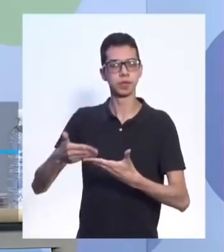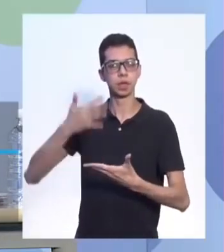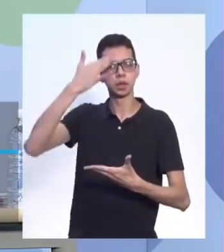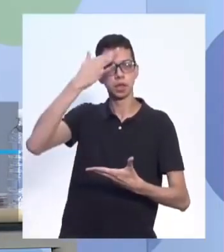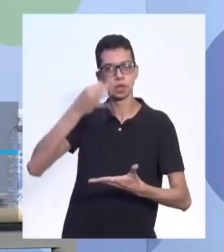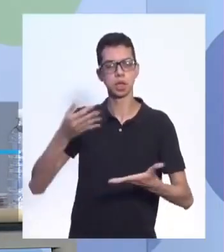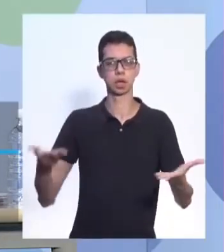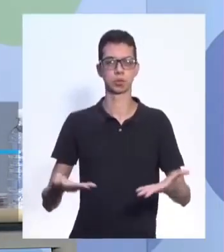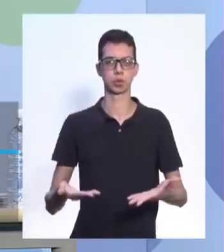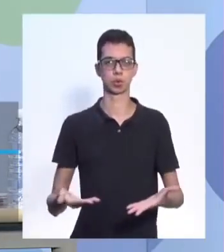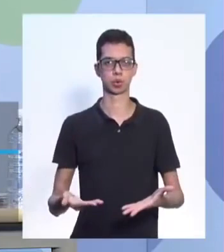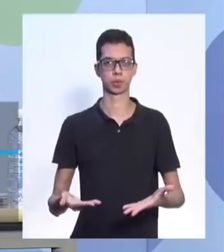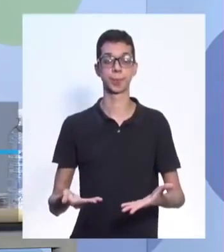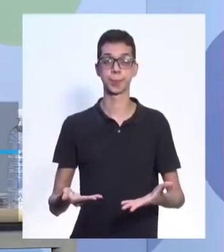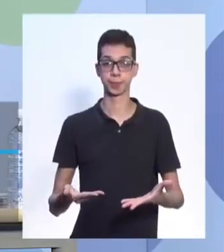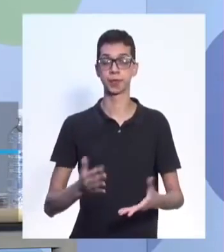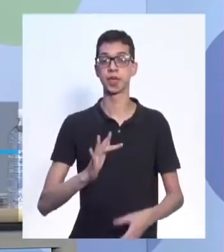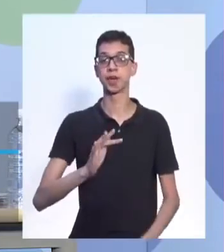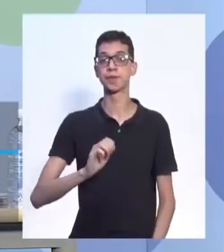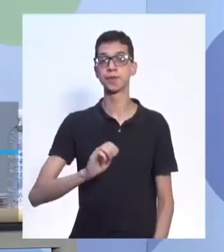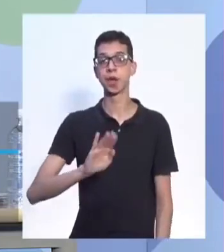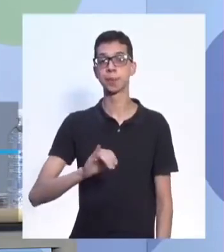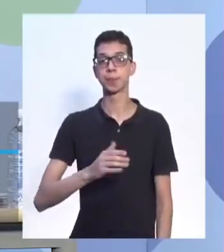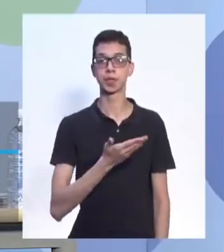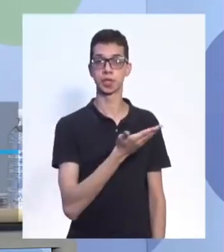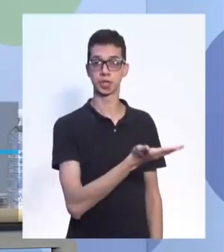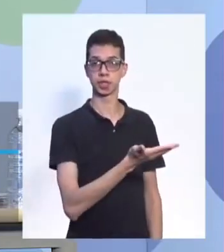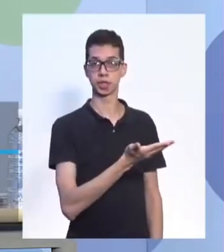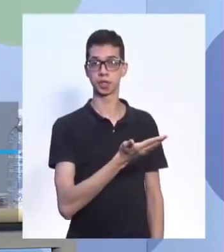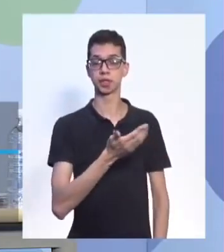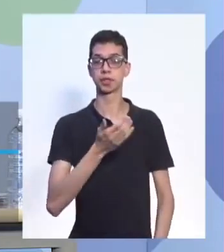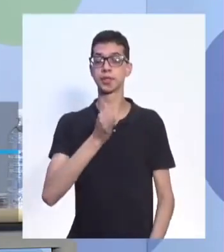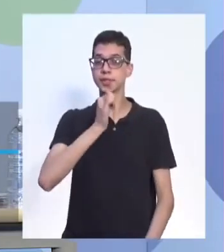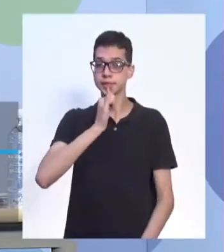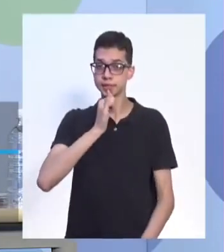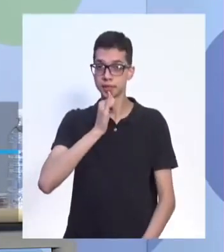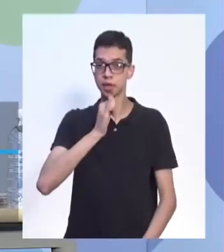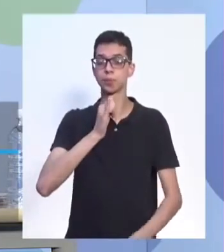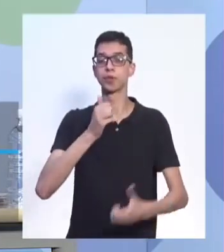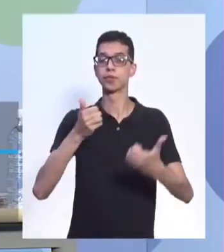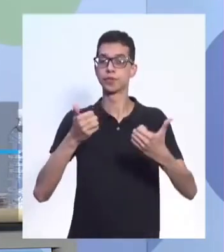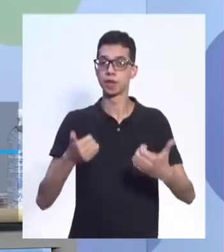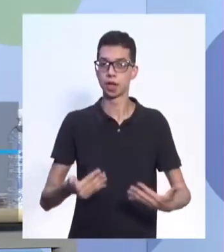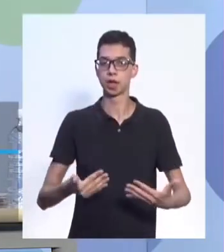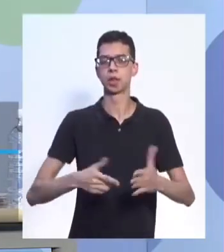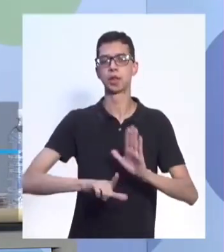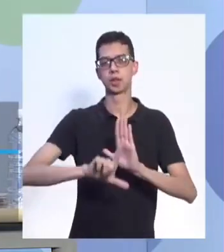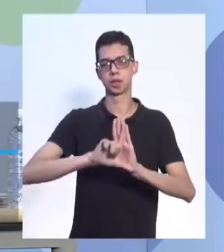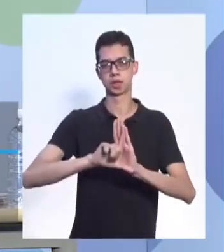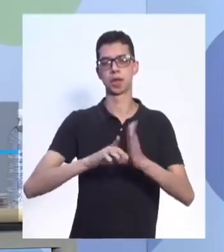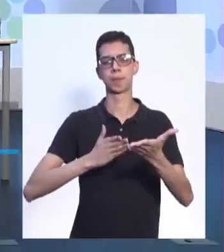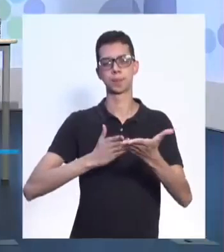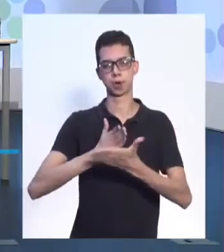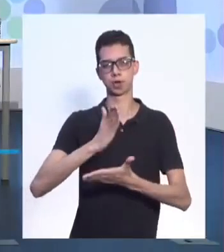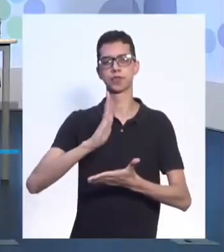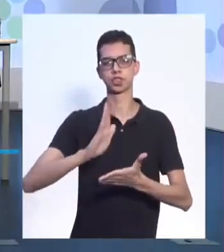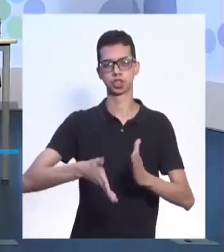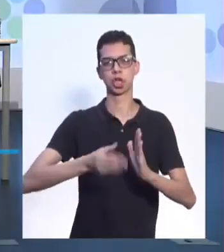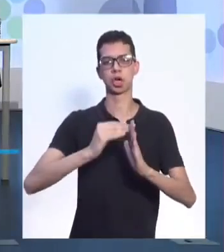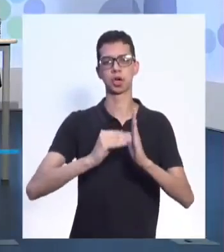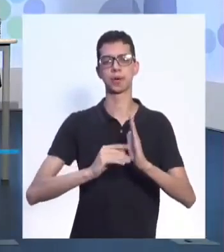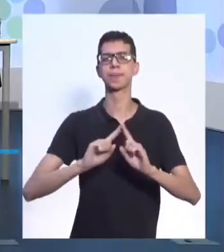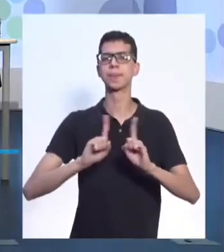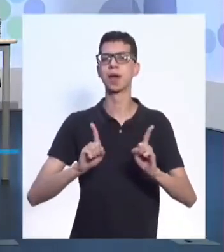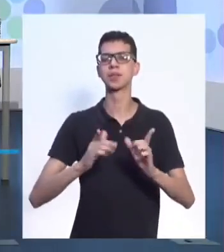essa discussão e dar exemplos de leis que foram aprovadas, mas essas